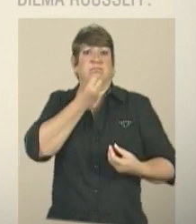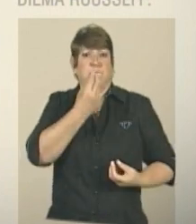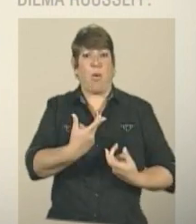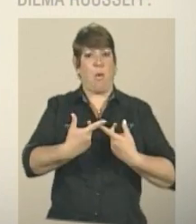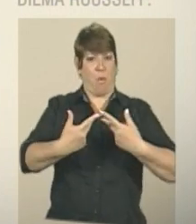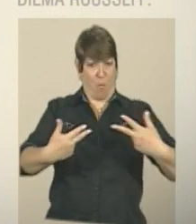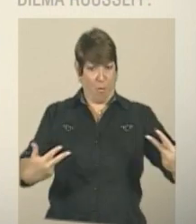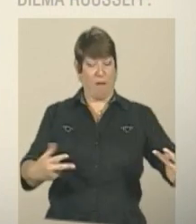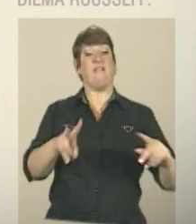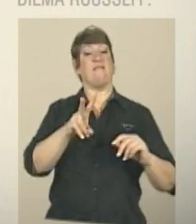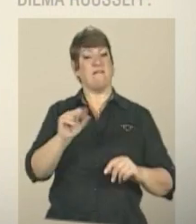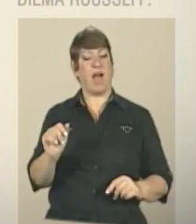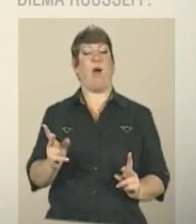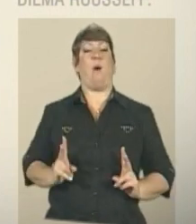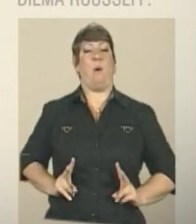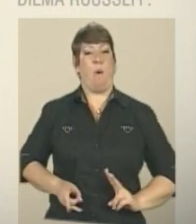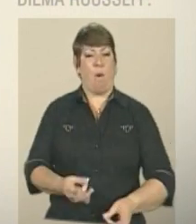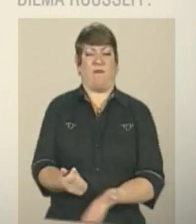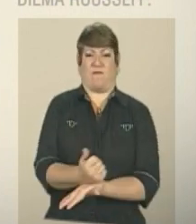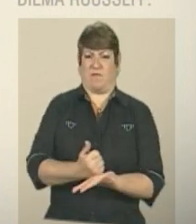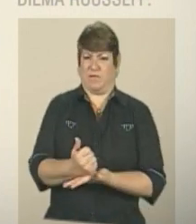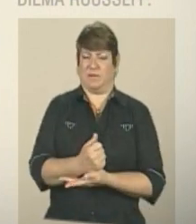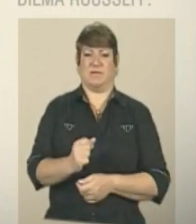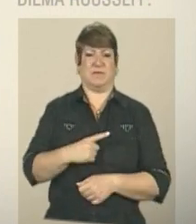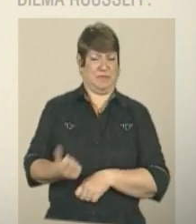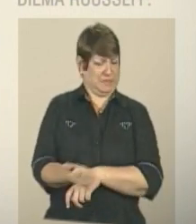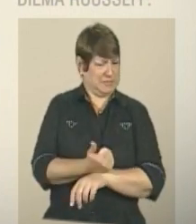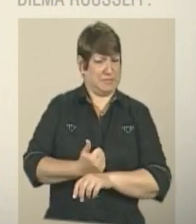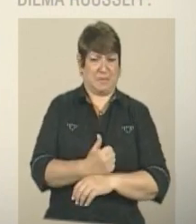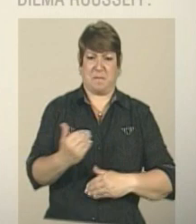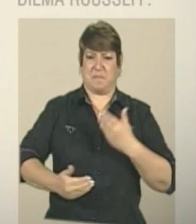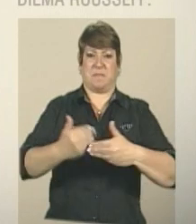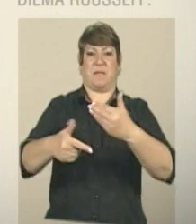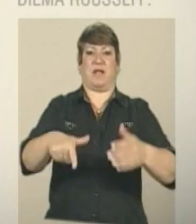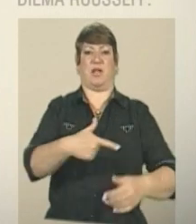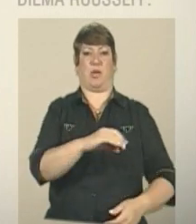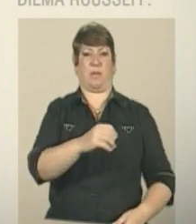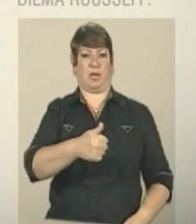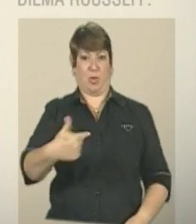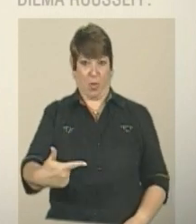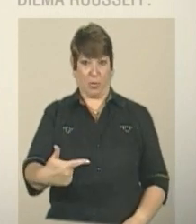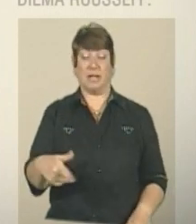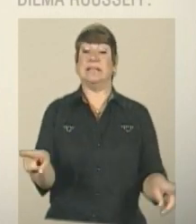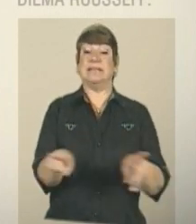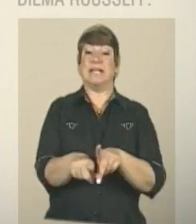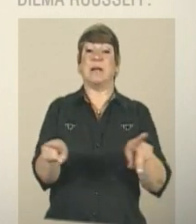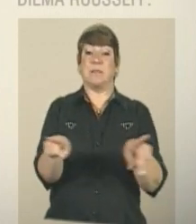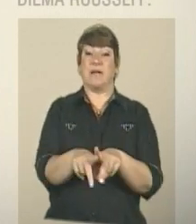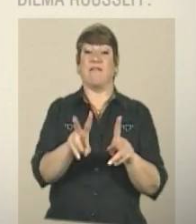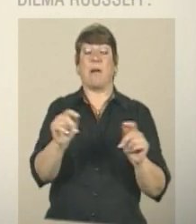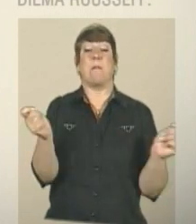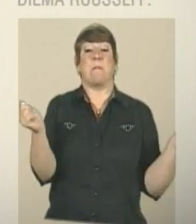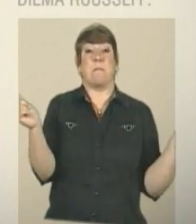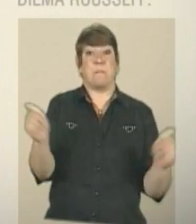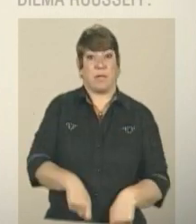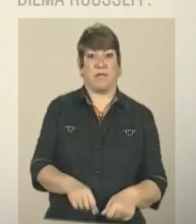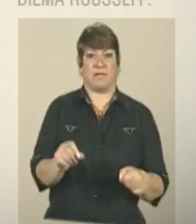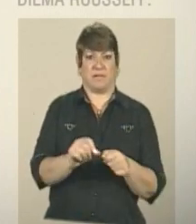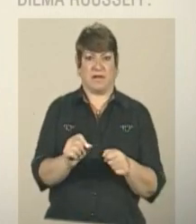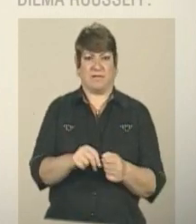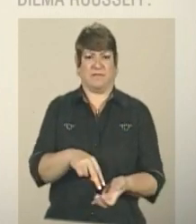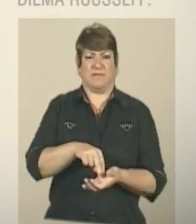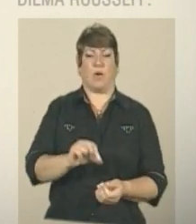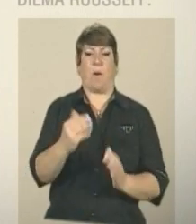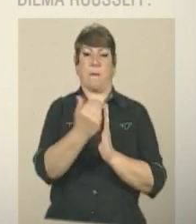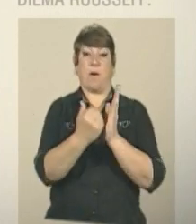resultados, vai se consolidar plenamente em 2012. Também vamos poder consolidar programas que